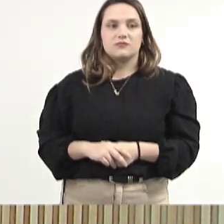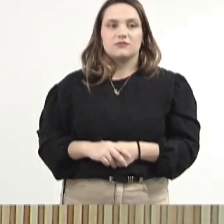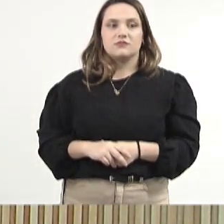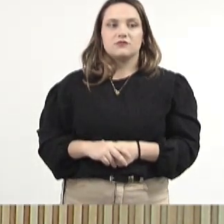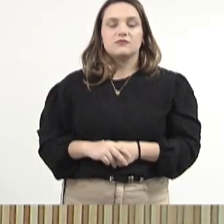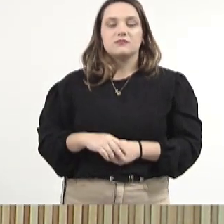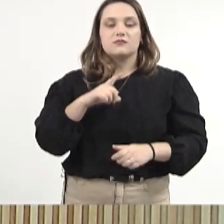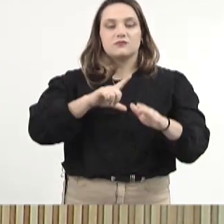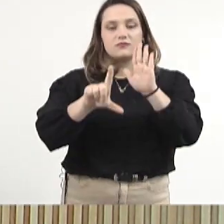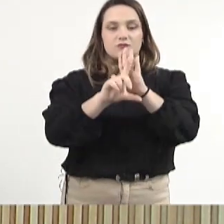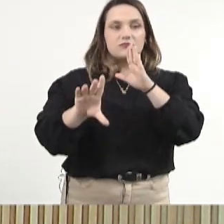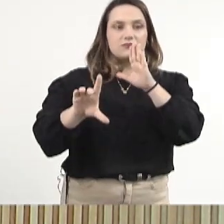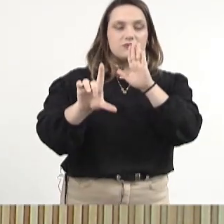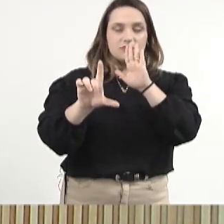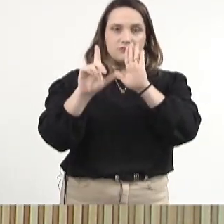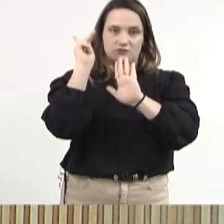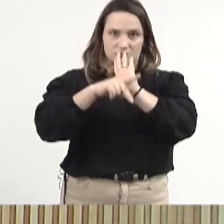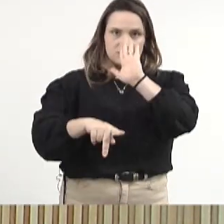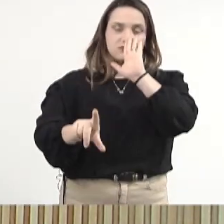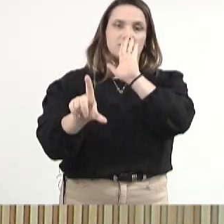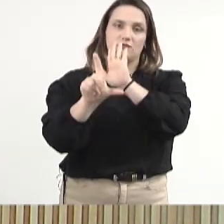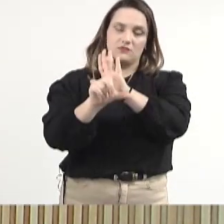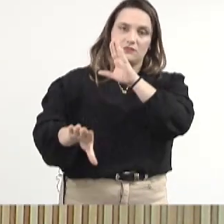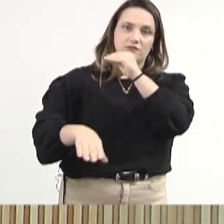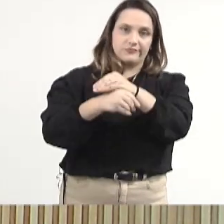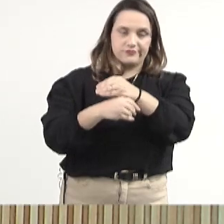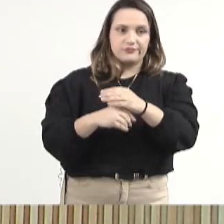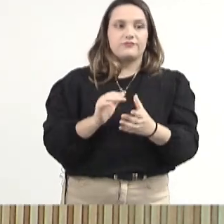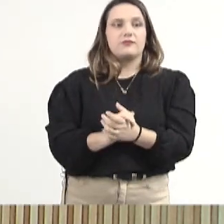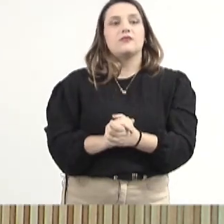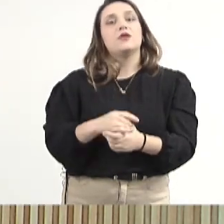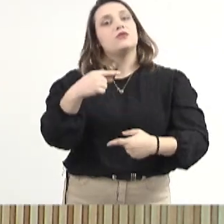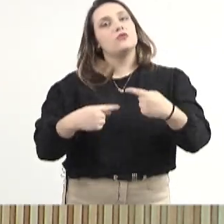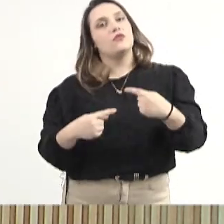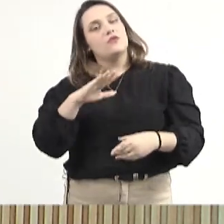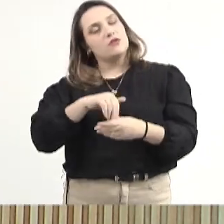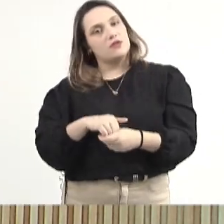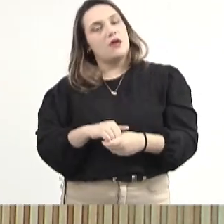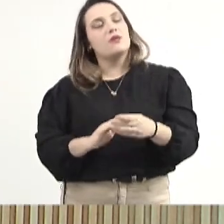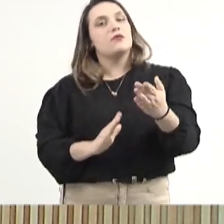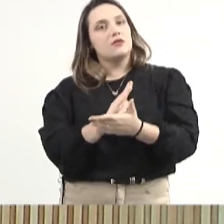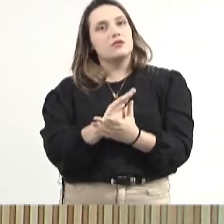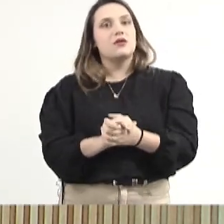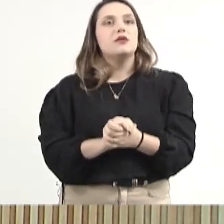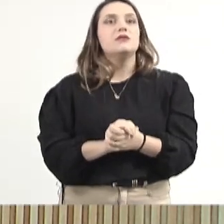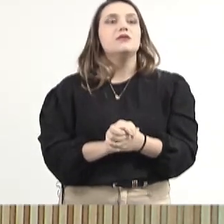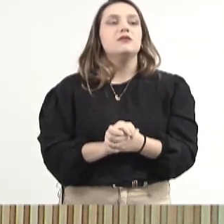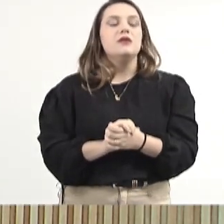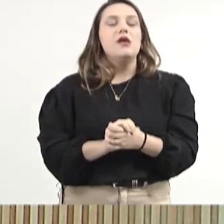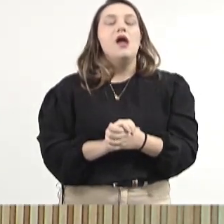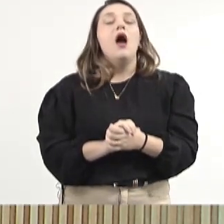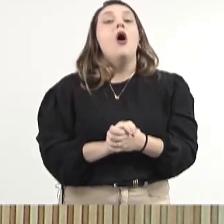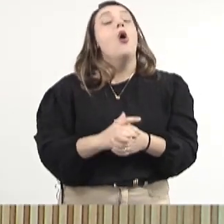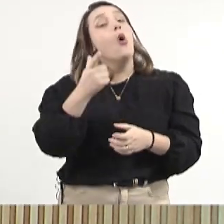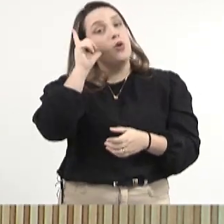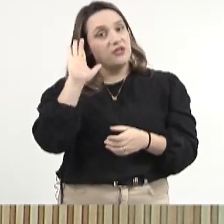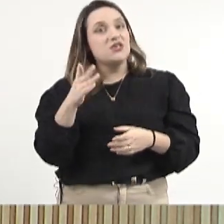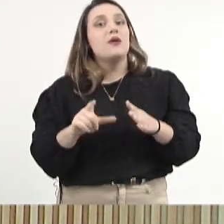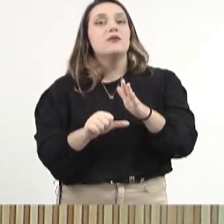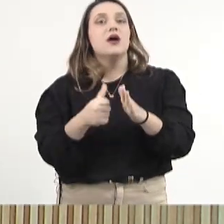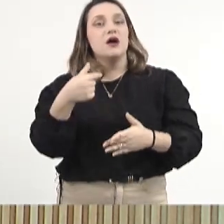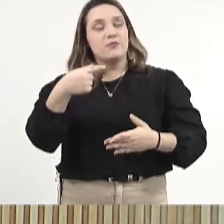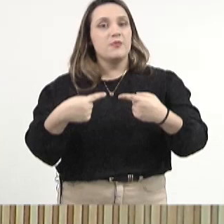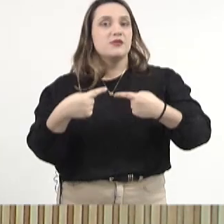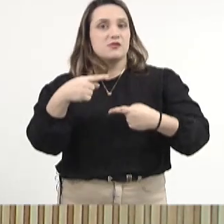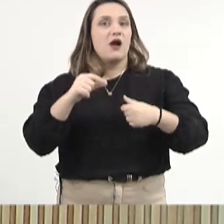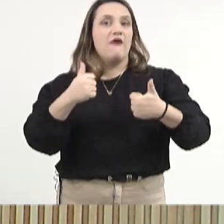Projeto de lei complementar de número 8 do Poder Executivo, discutido, votado e analisado novamente em primeira discussão. Ontem ele foi analisado em primeira discussão, mas